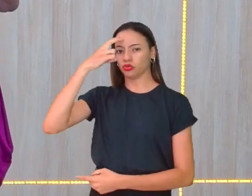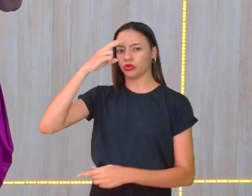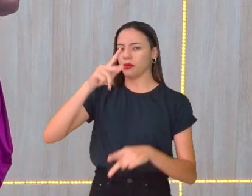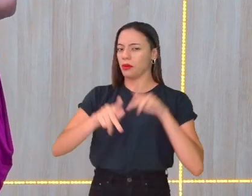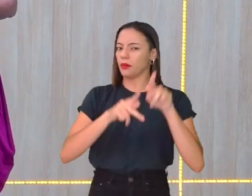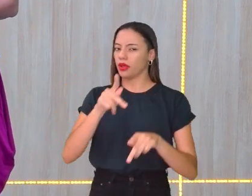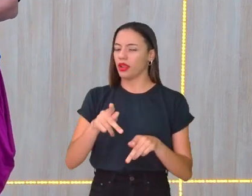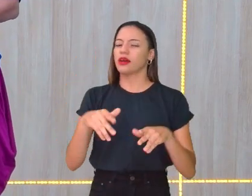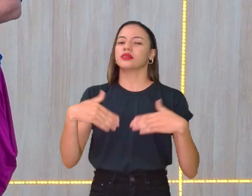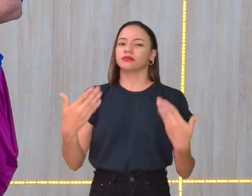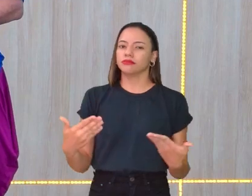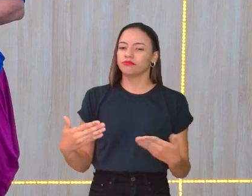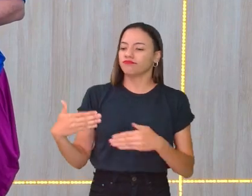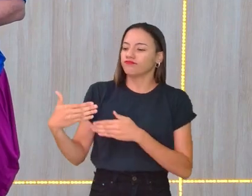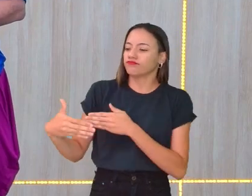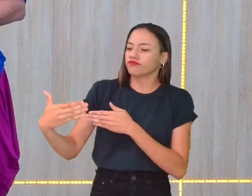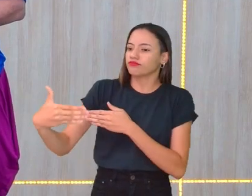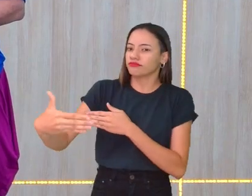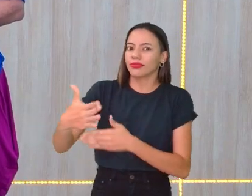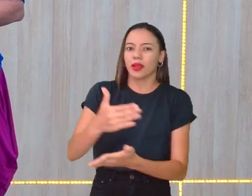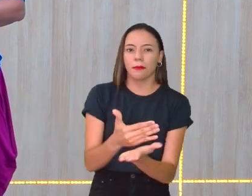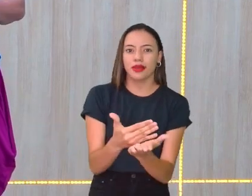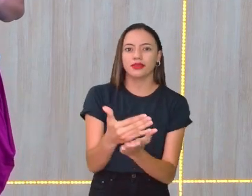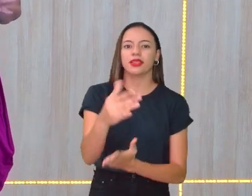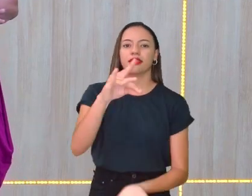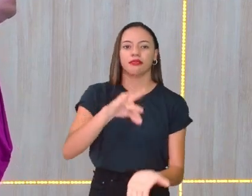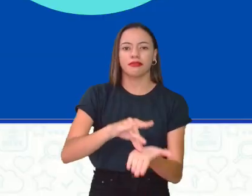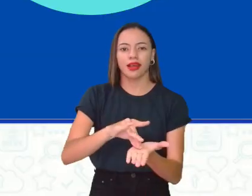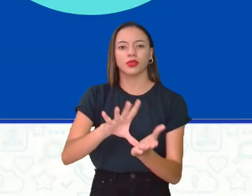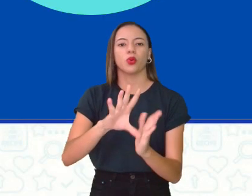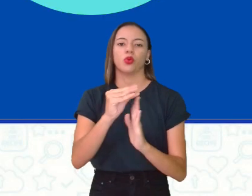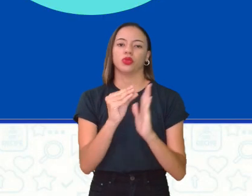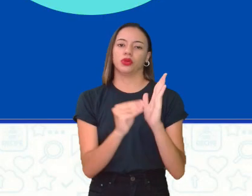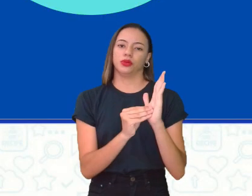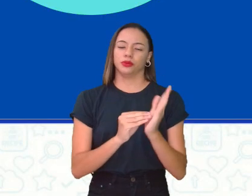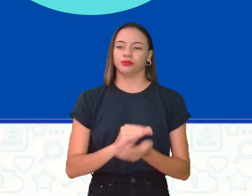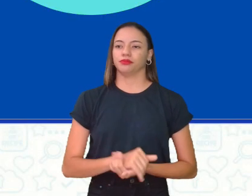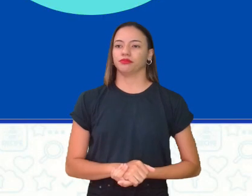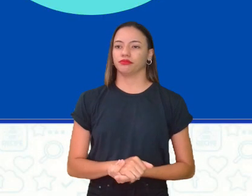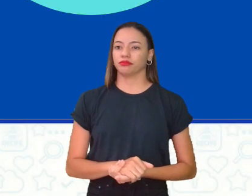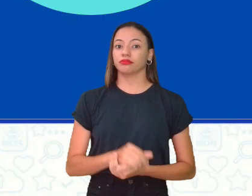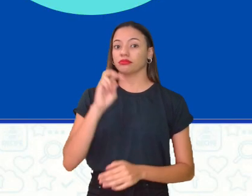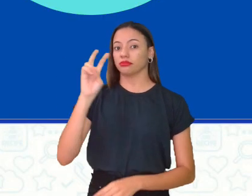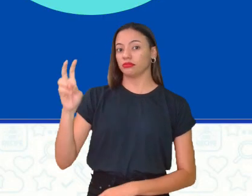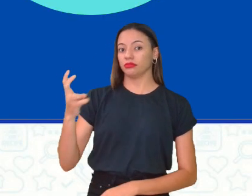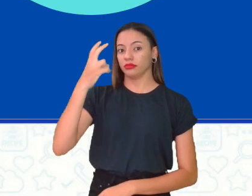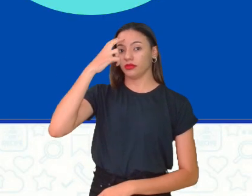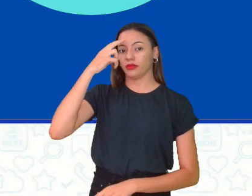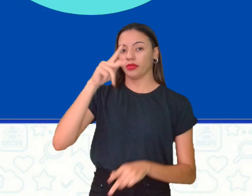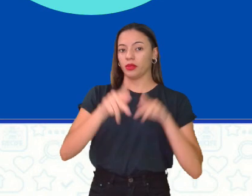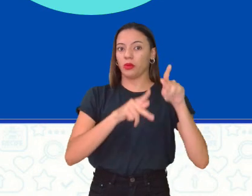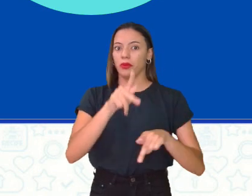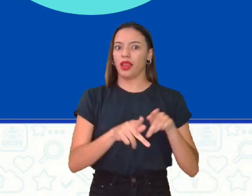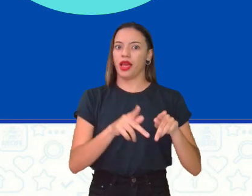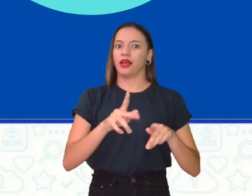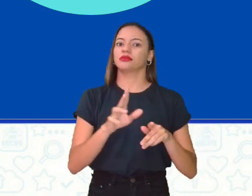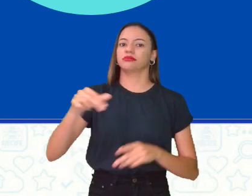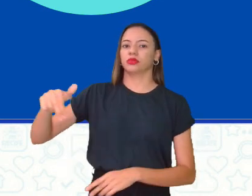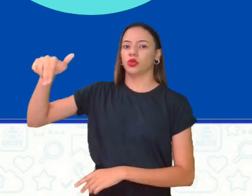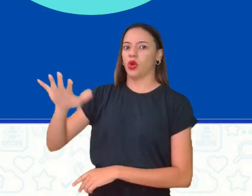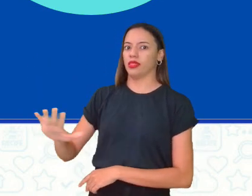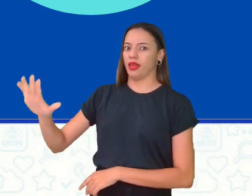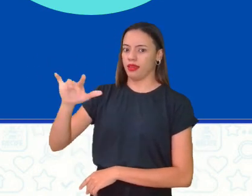vai entrando aí no nosso conteúdo. Então, a cultura popular do Nordeste, em Pernambuco